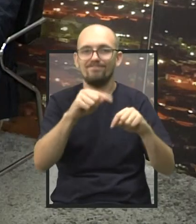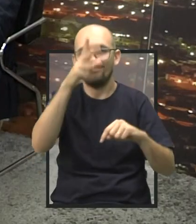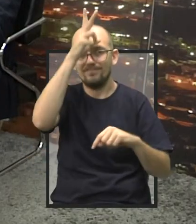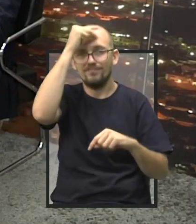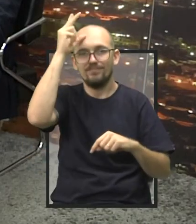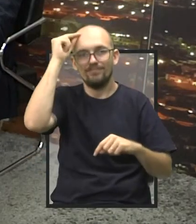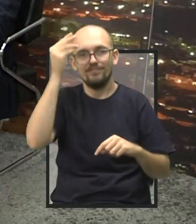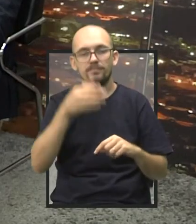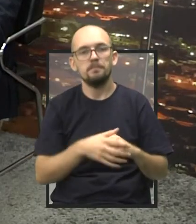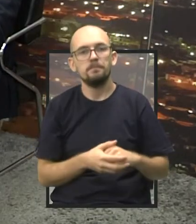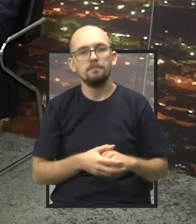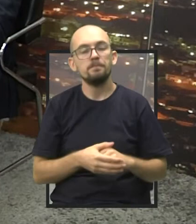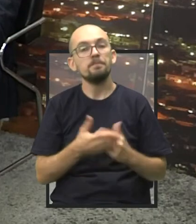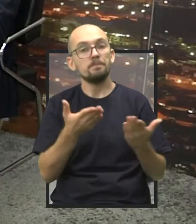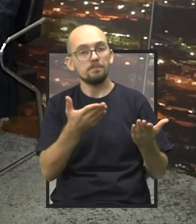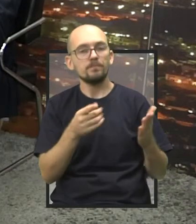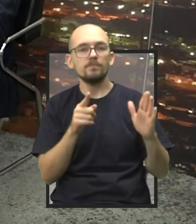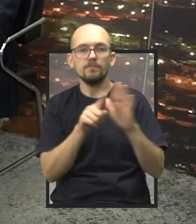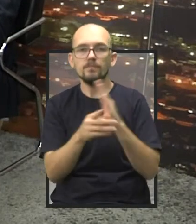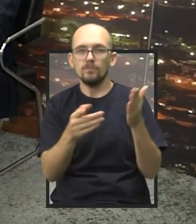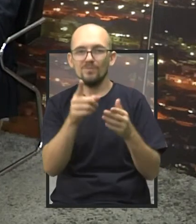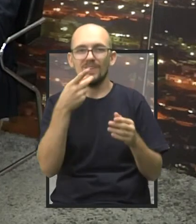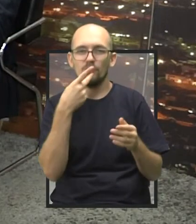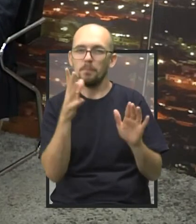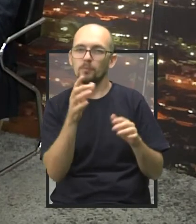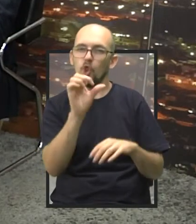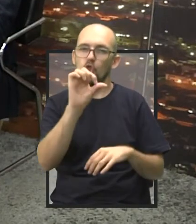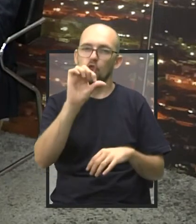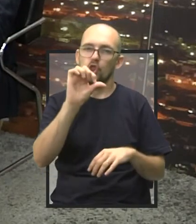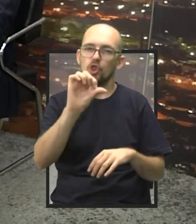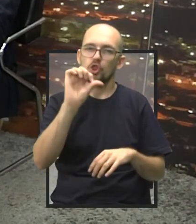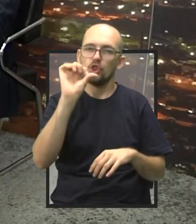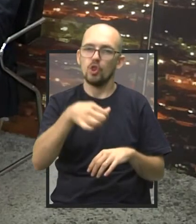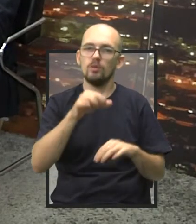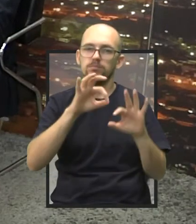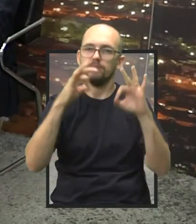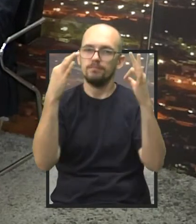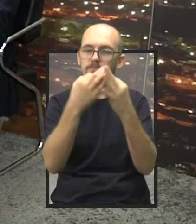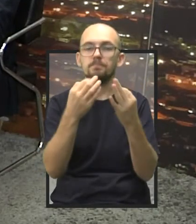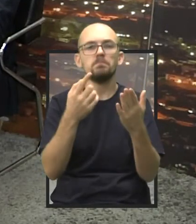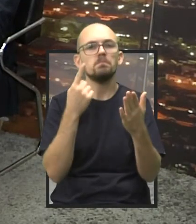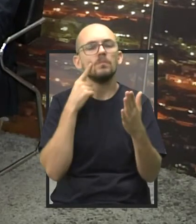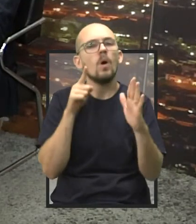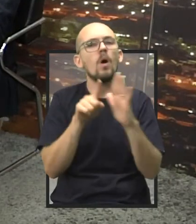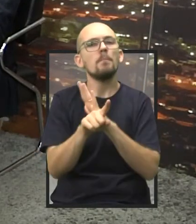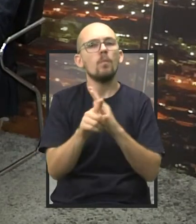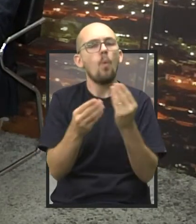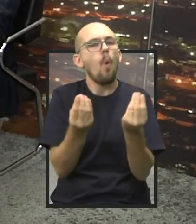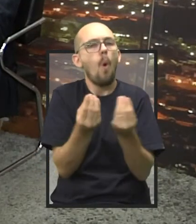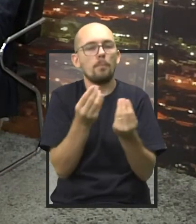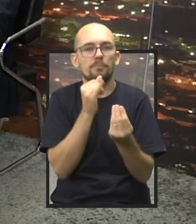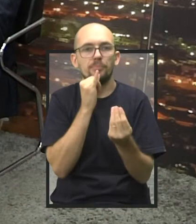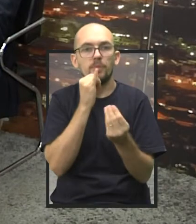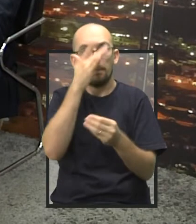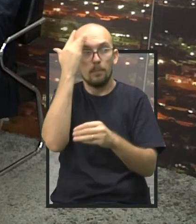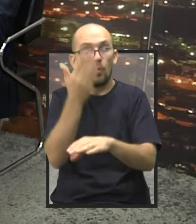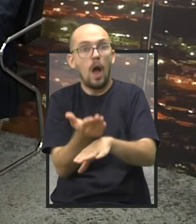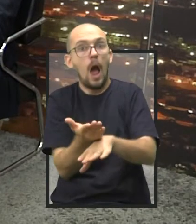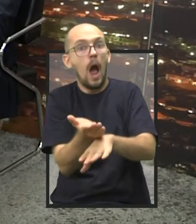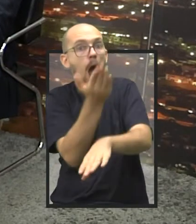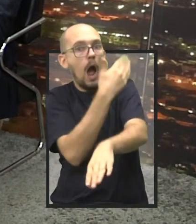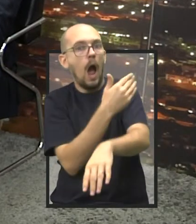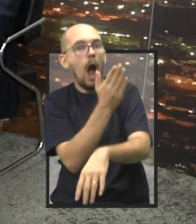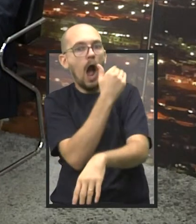falou aí de uma demanda aproximada de 9 mil famílias aí. Mas como fica? Quem já participou de um sorteio? Quem